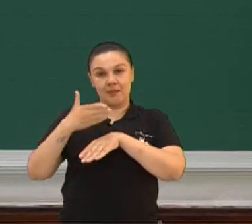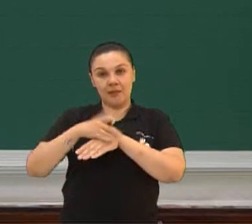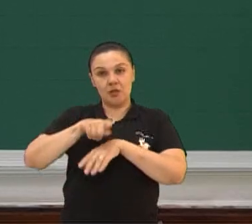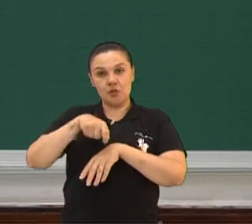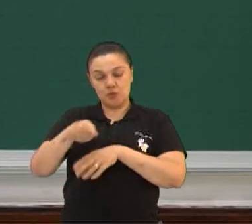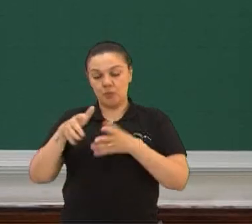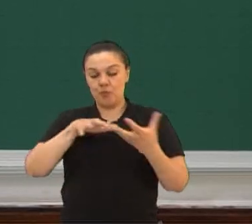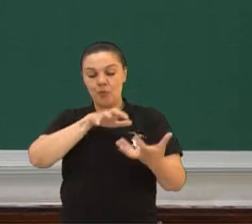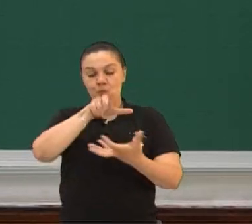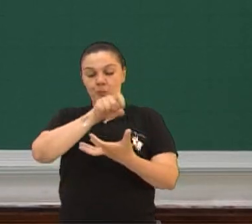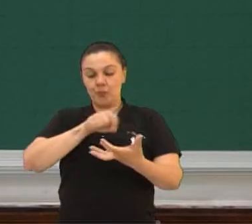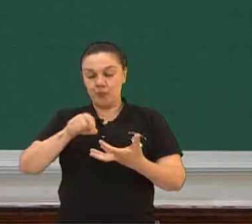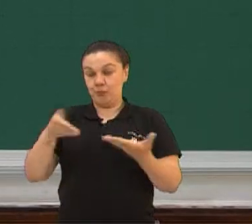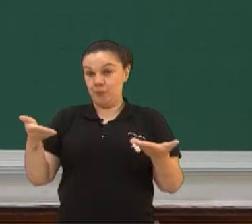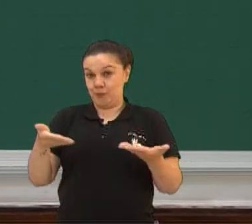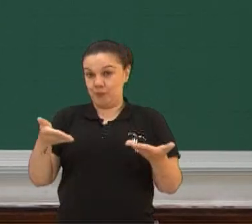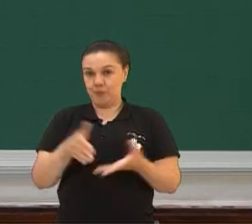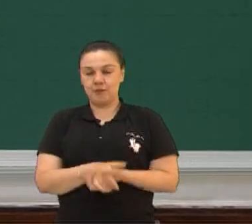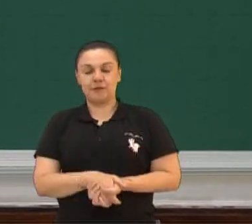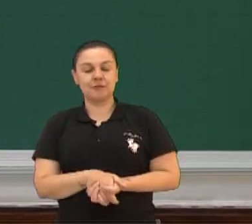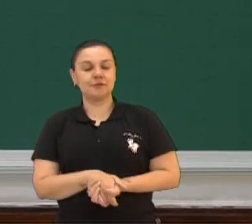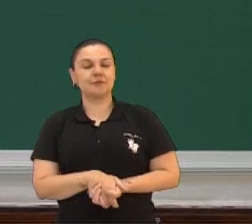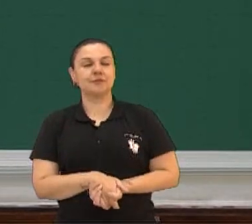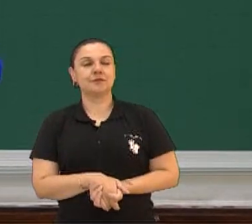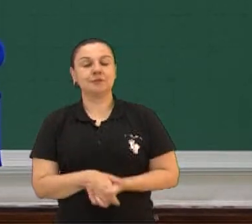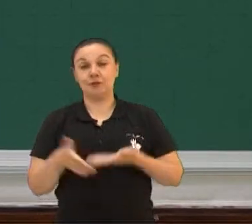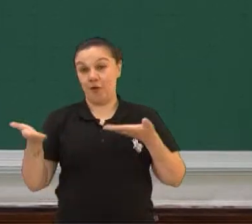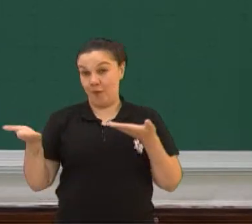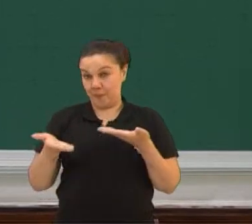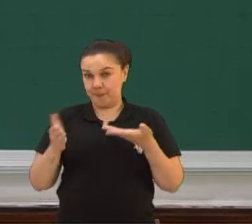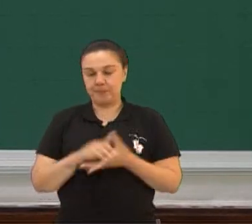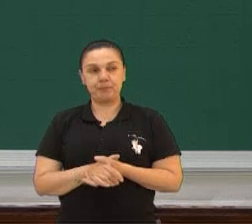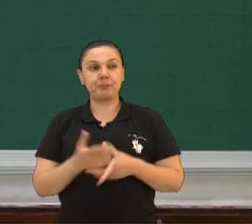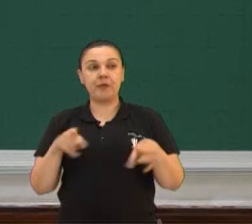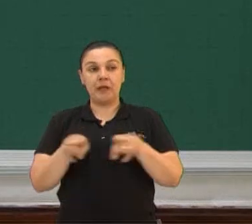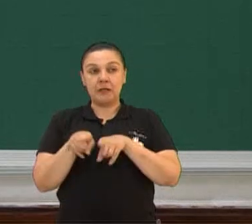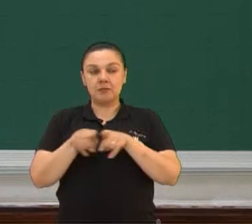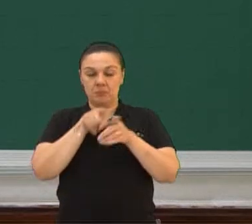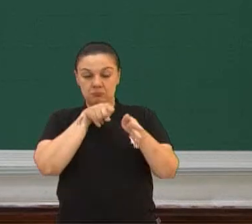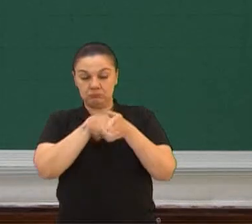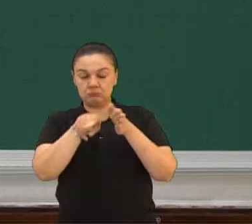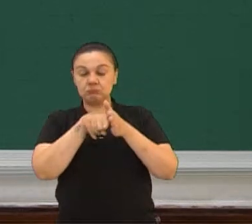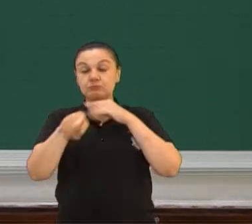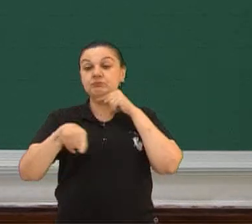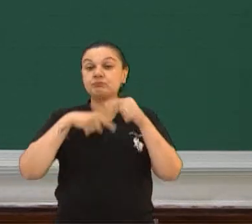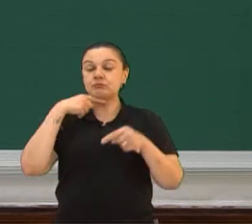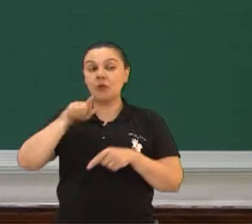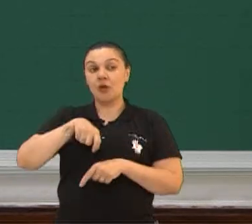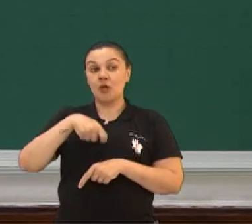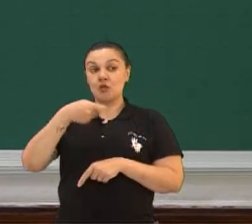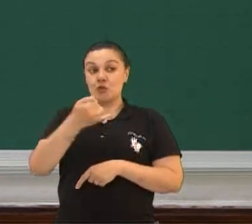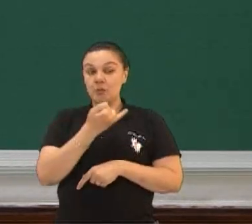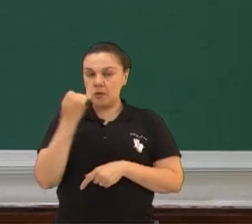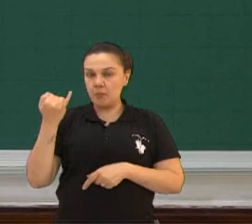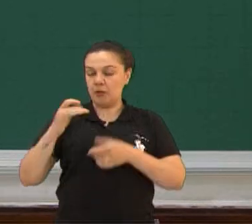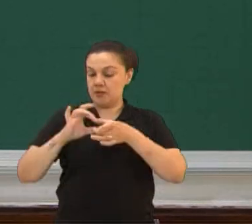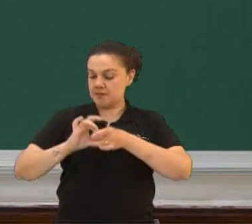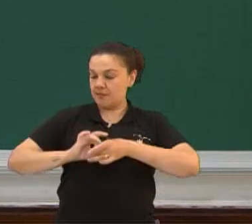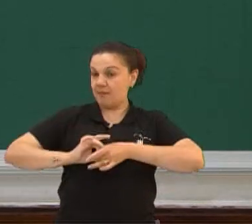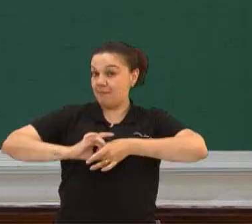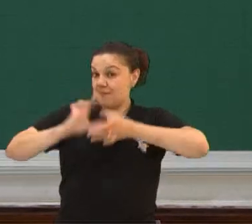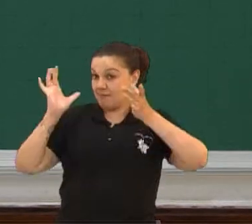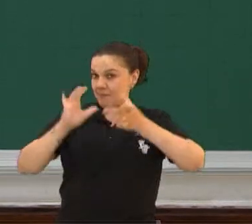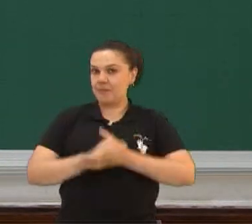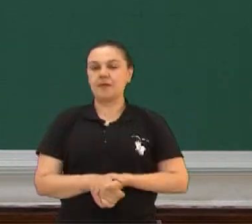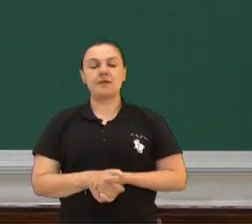no mundo moderno, contemporâneo, vai questionar aí, produzir obras sobre o tema da liberdade, né?